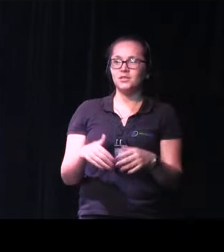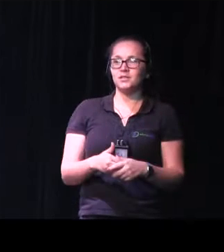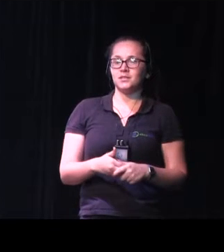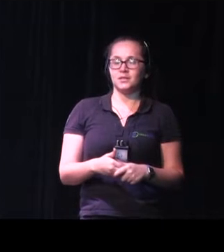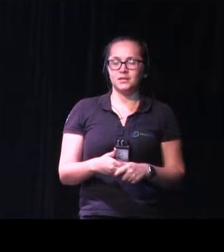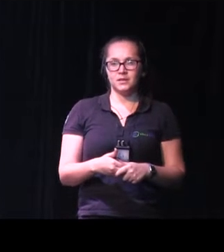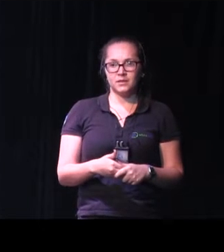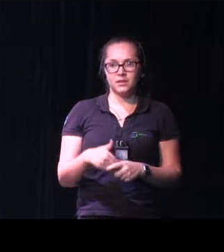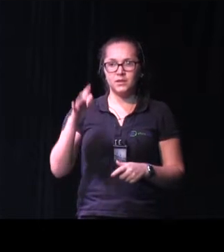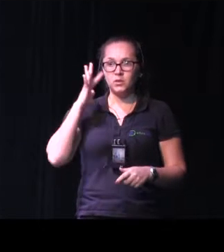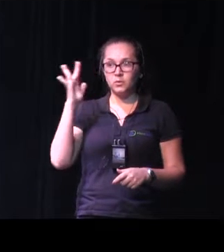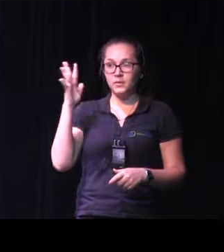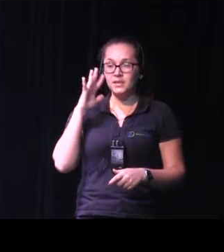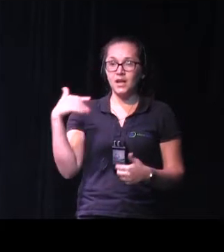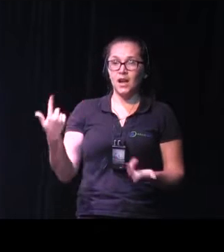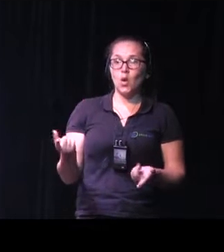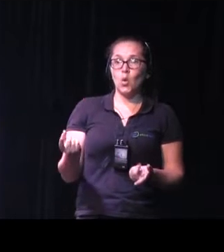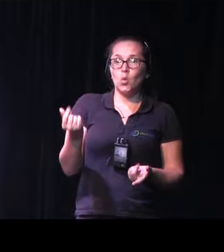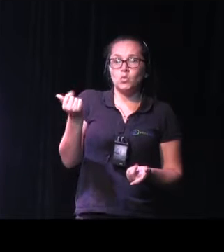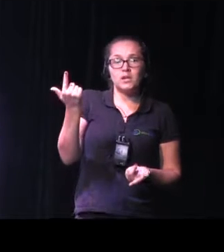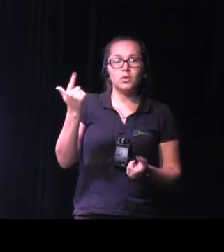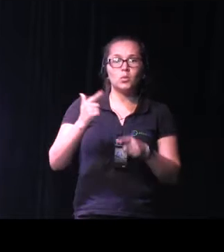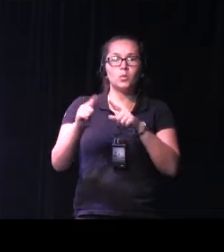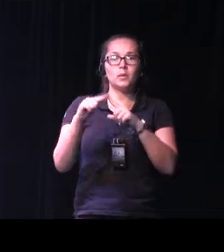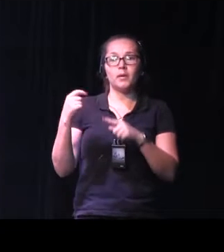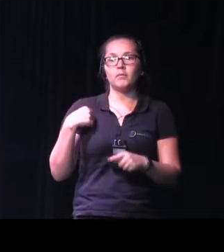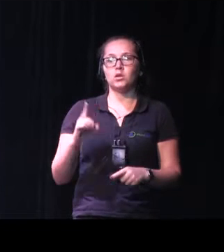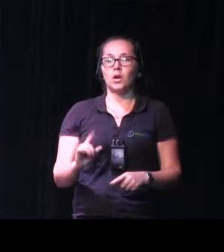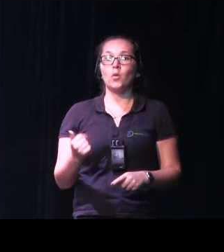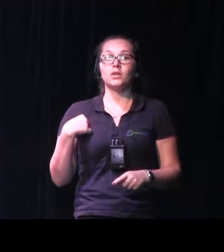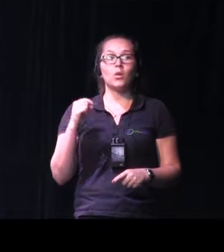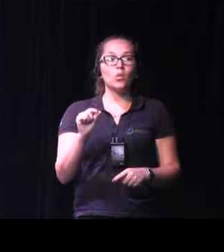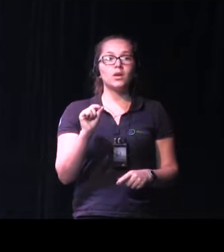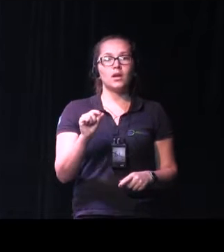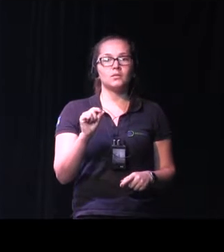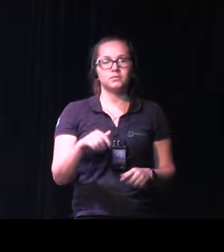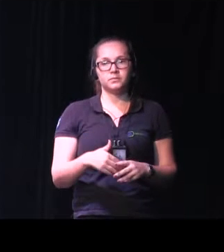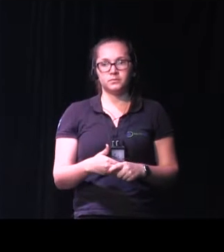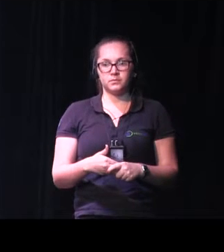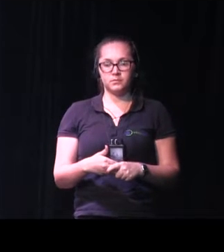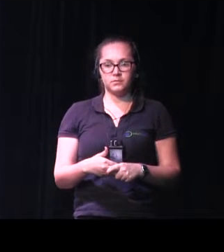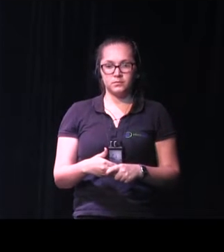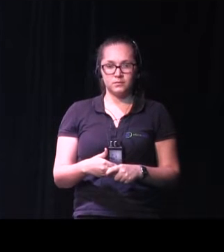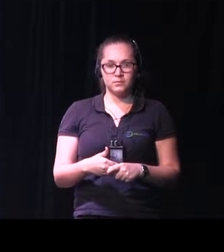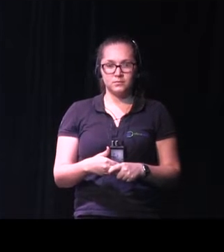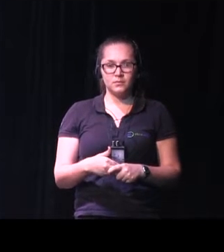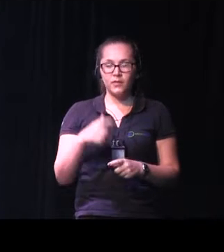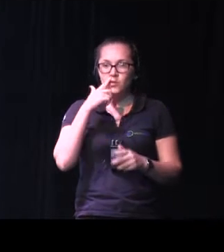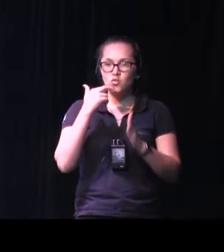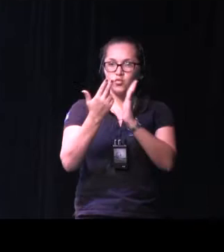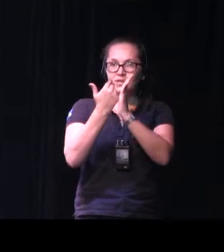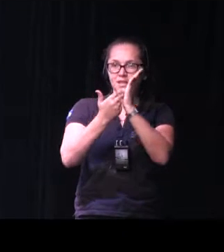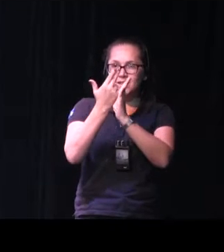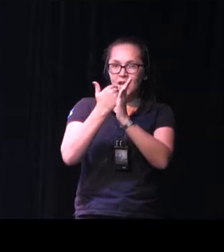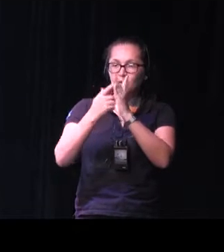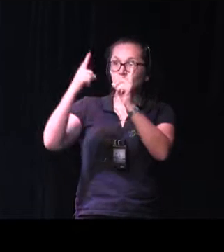esse mato alto, essas grades. E eu pensei que o problema de orçamento não era problema